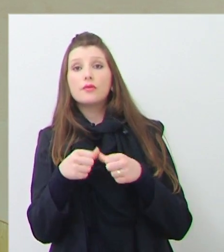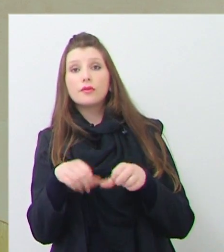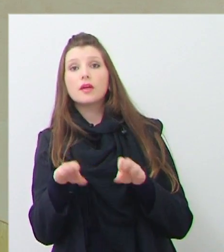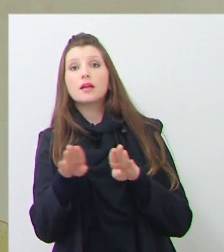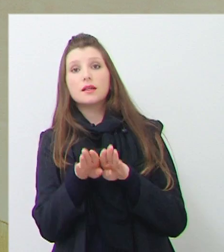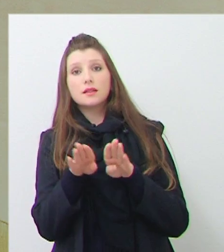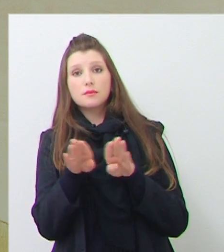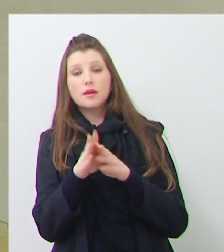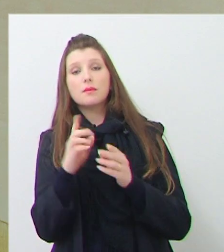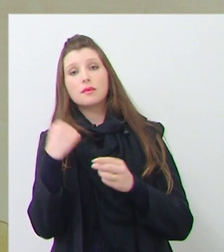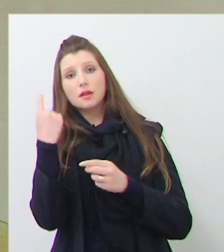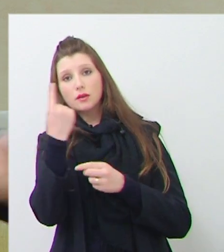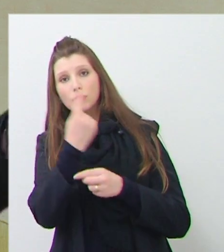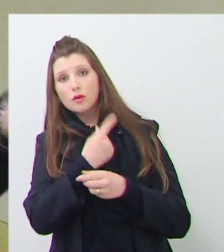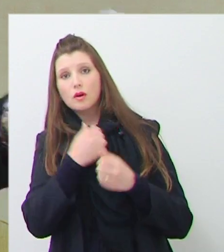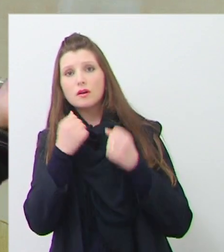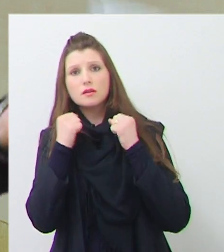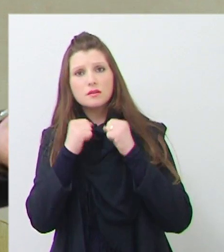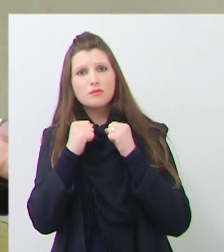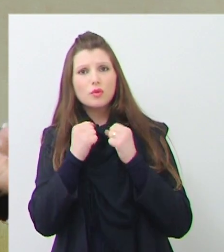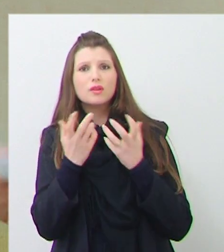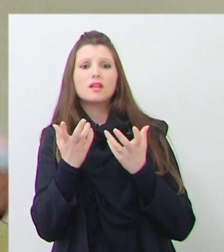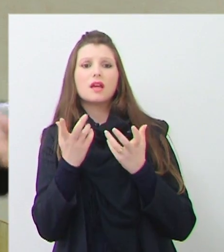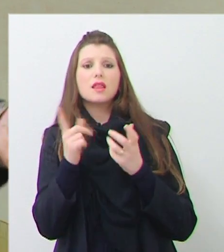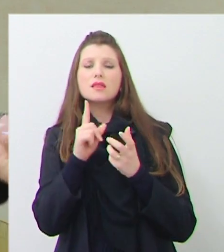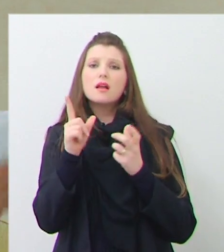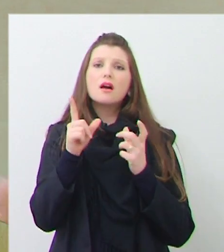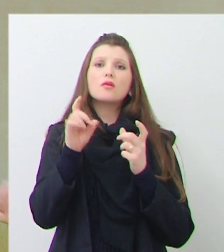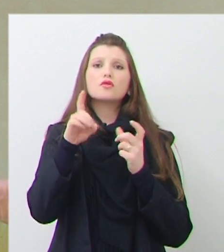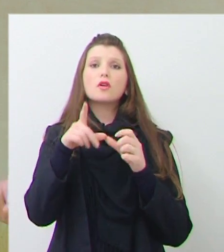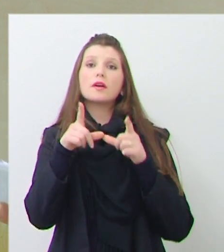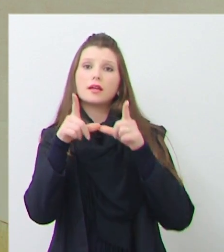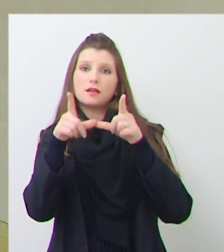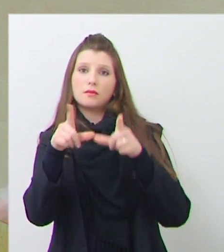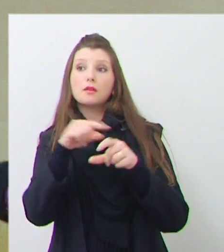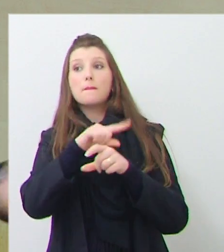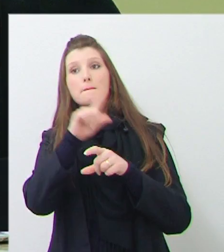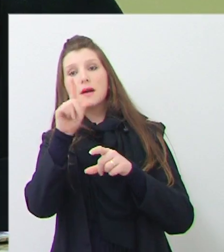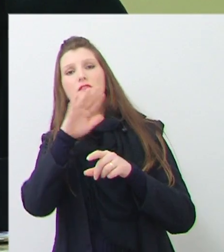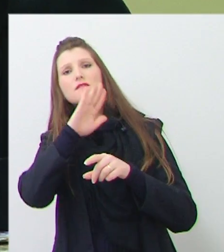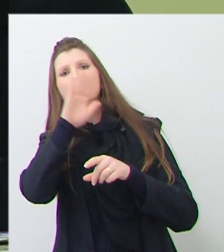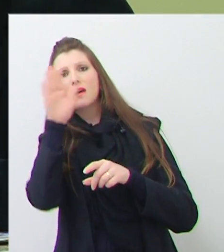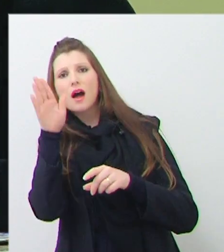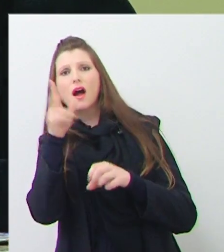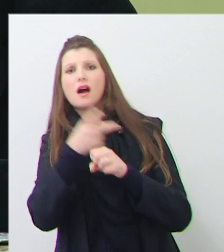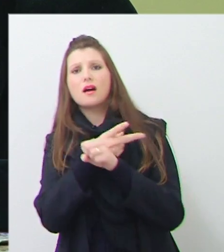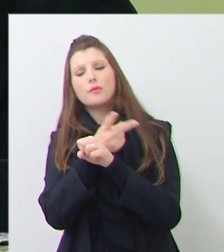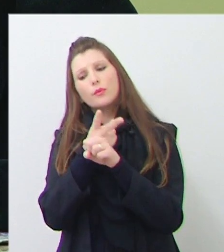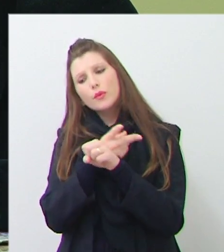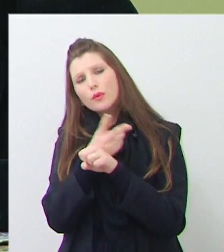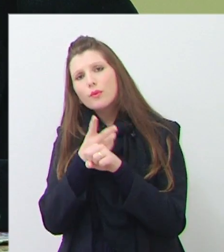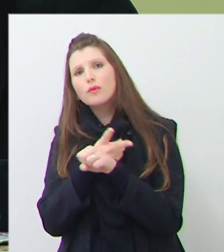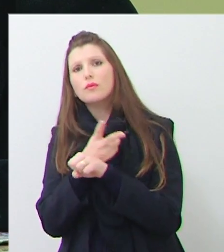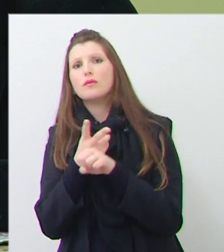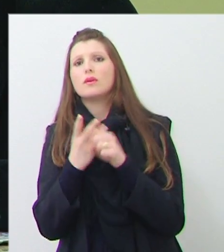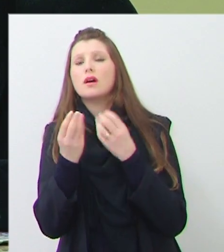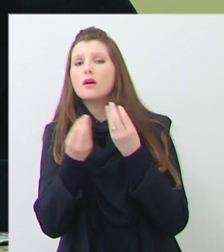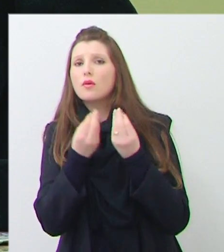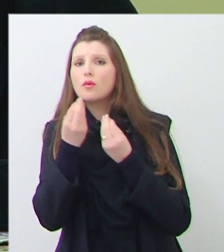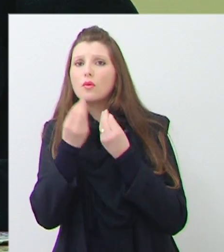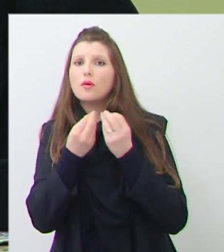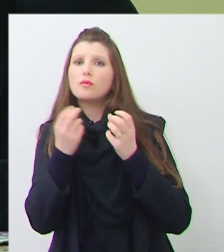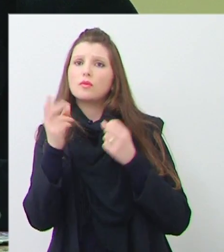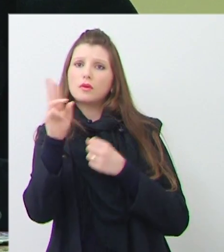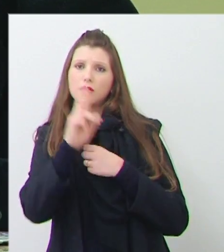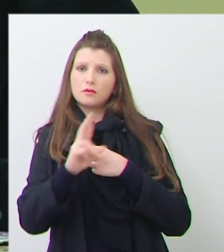para que nós possamos, não através de requerimento, mas sim ir lá, procurar e ter o atendimento. Se nós não temos atendimento, de nada vai